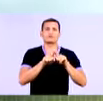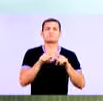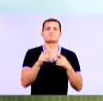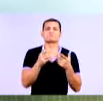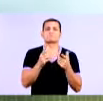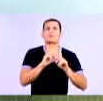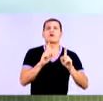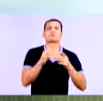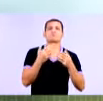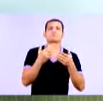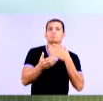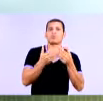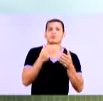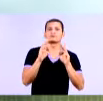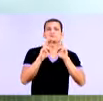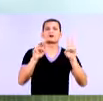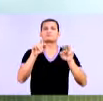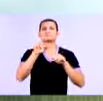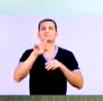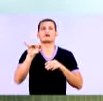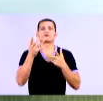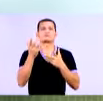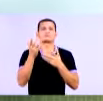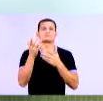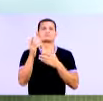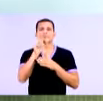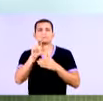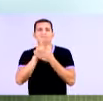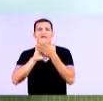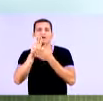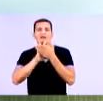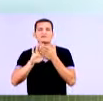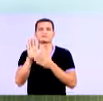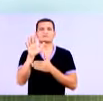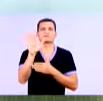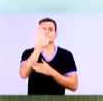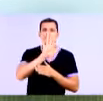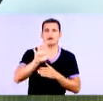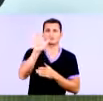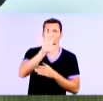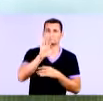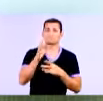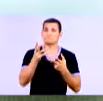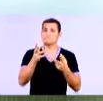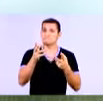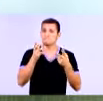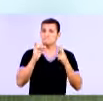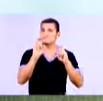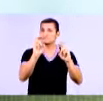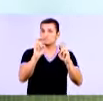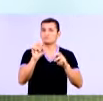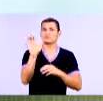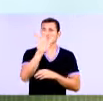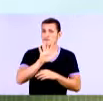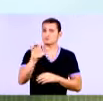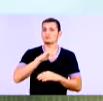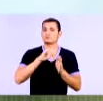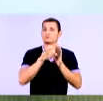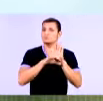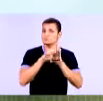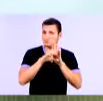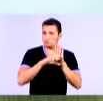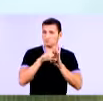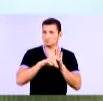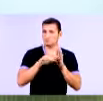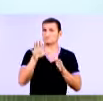site, qualquer sistema que você vai abrir mão de usar uma imagem. Perceba que imagem, que num conceito bem abrangente de imagem,